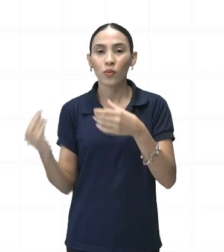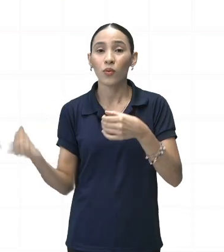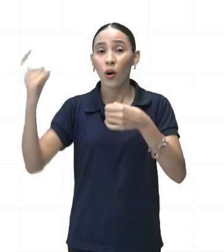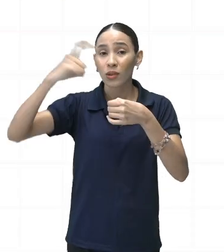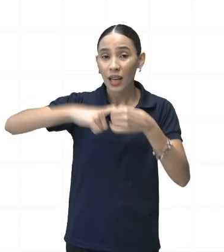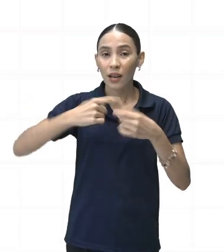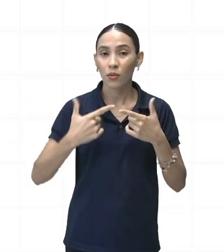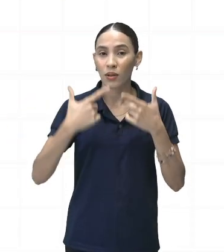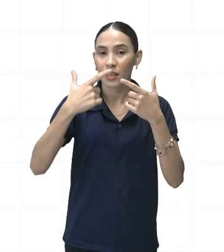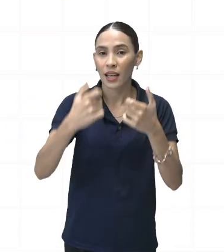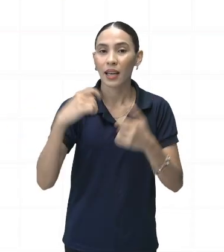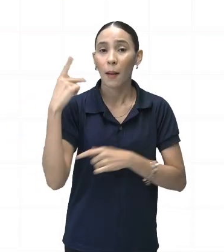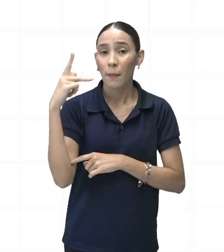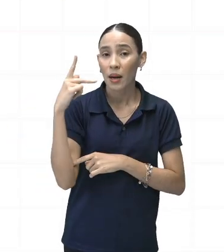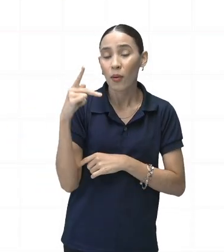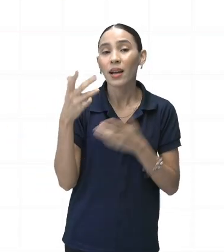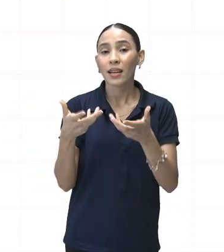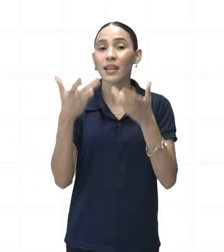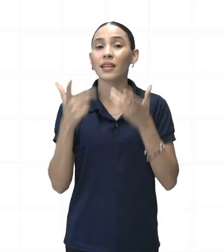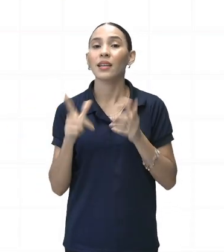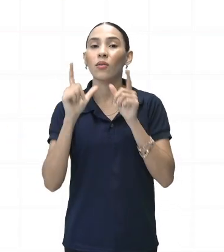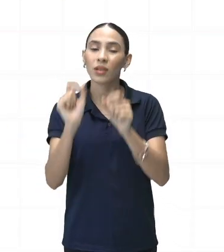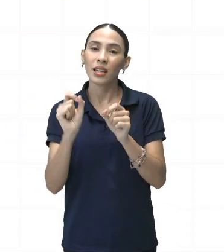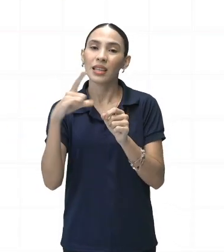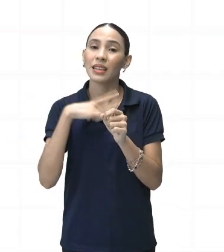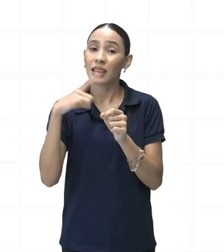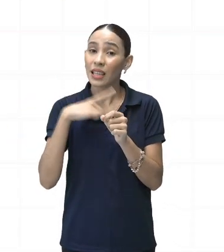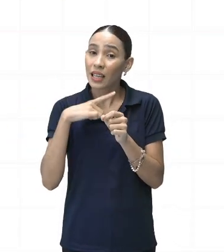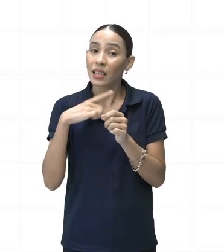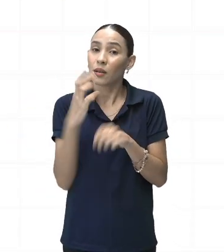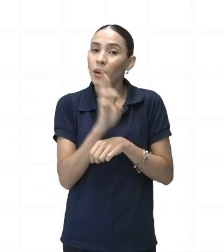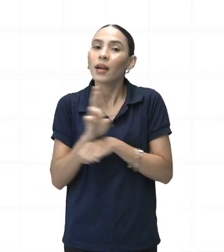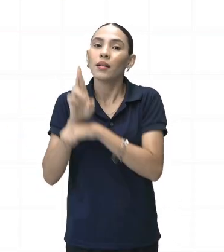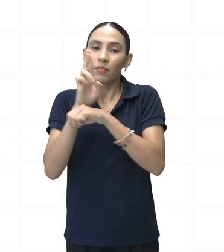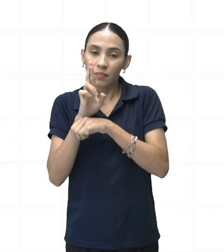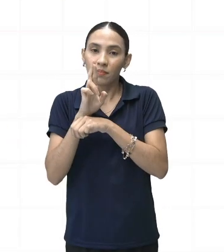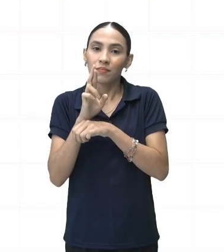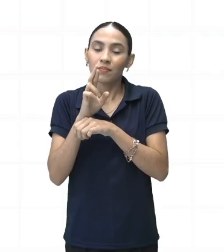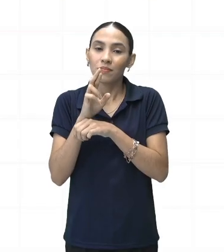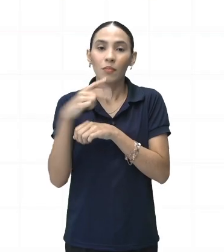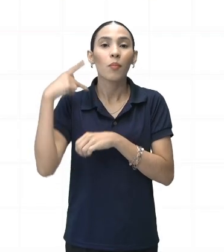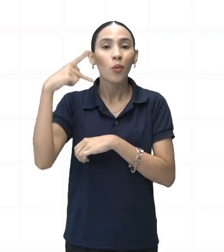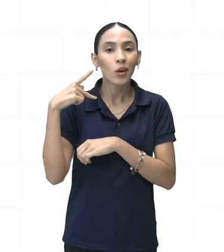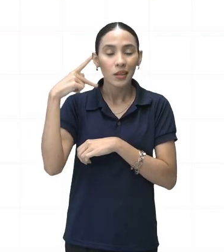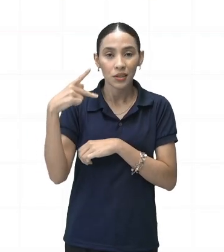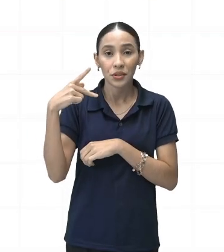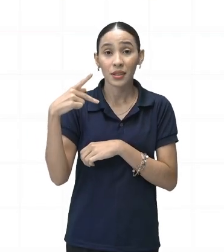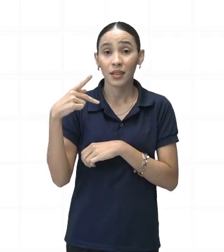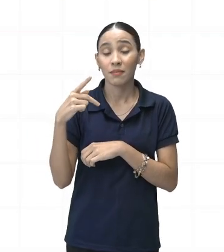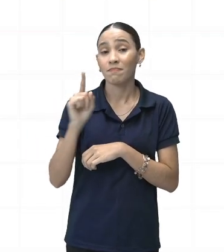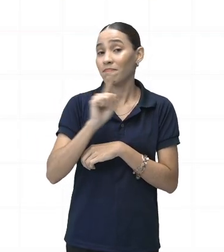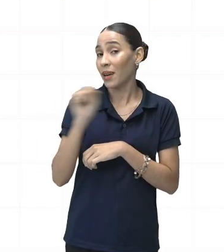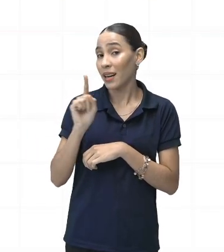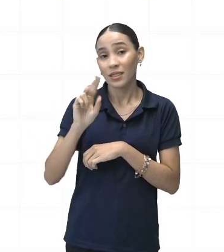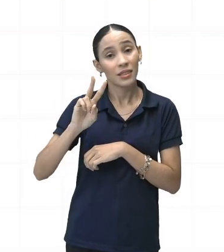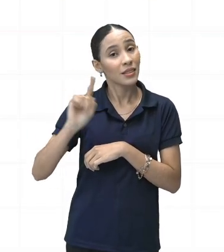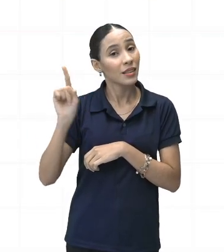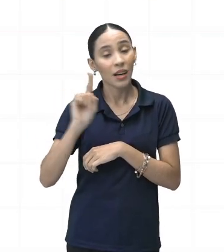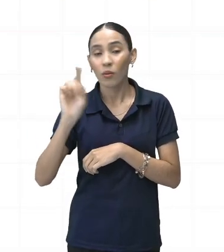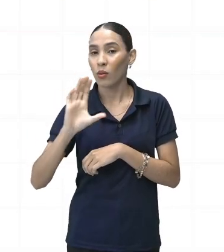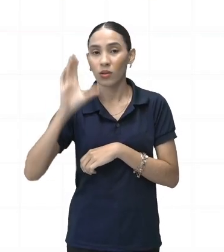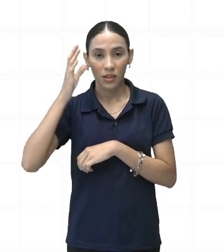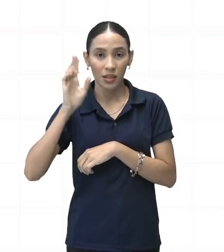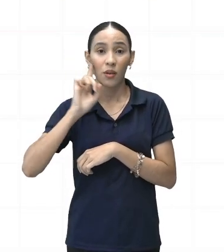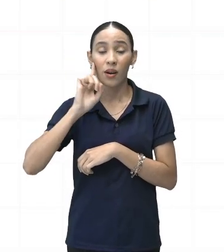da Guerra do Paraguai, eles queriam ter uma certa representatividade política, o que não aconteceu,